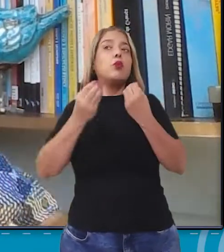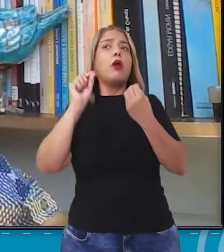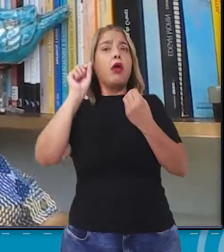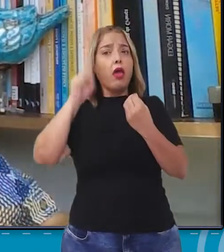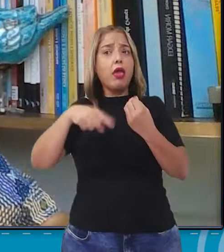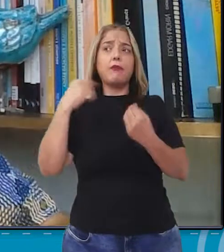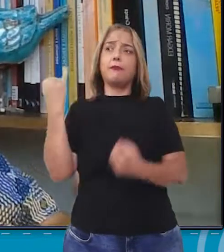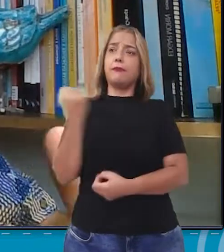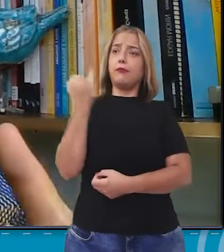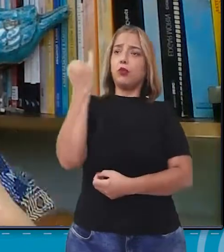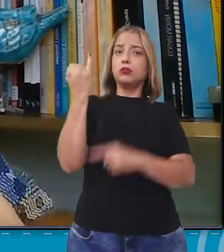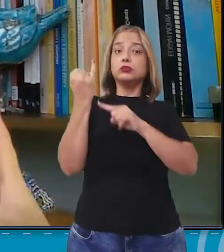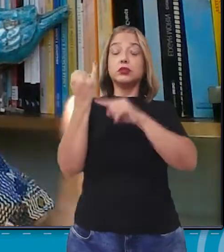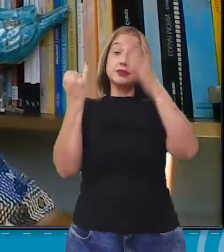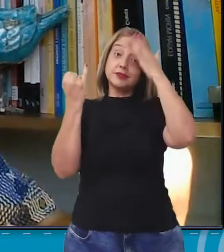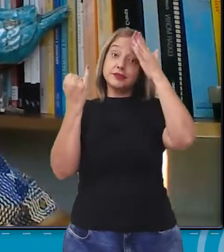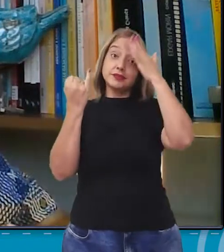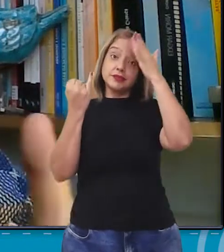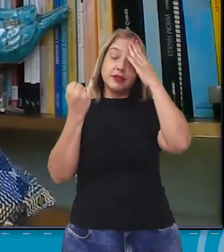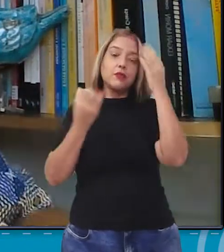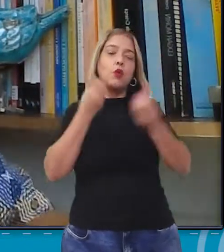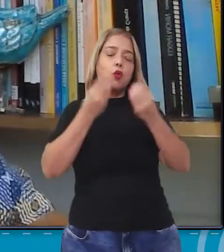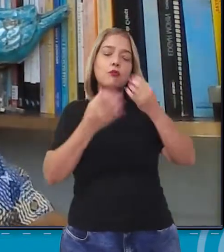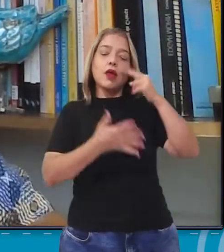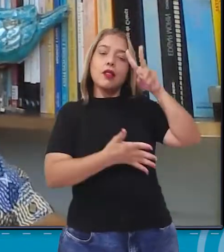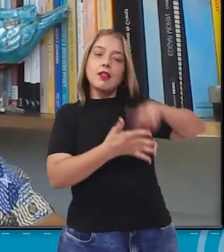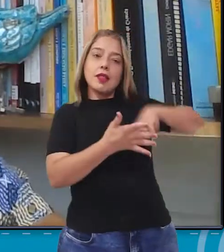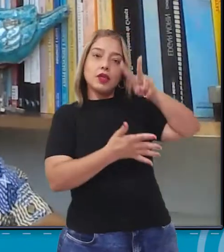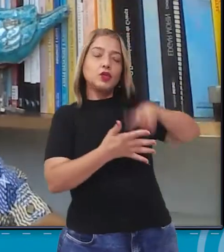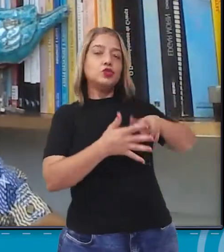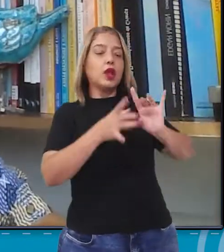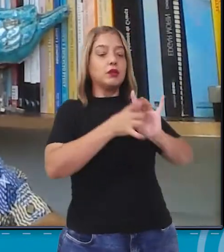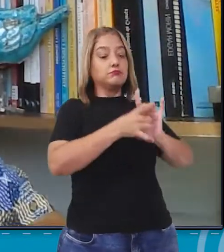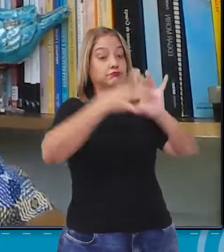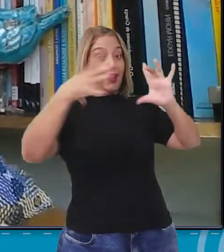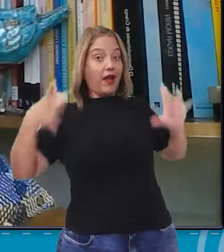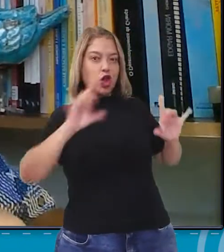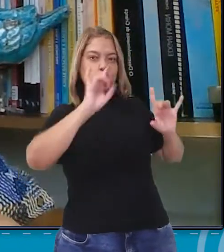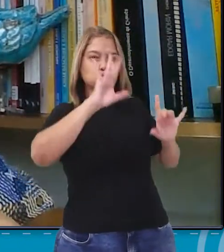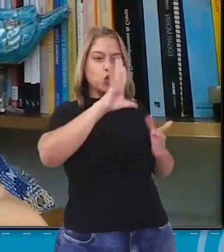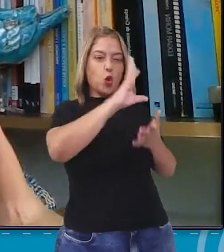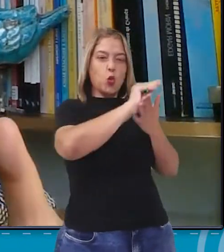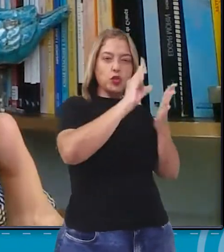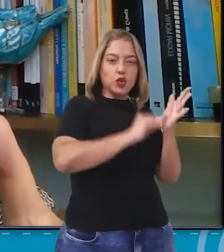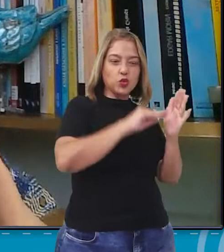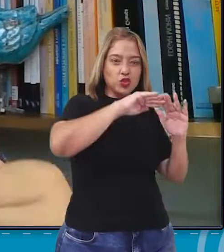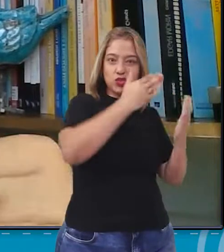tão importante a gente descolar a leitura dos conteúdos escolares